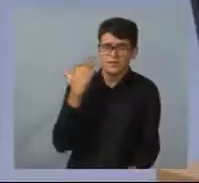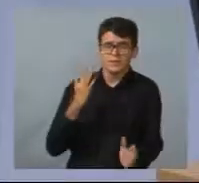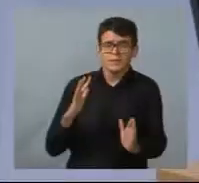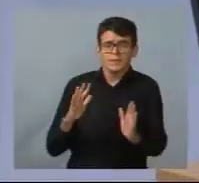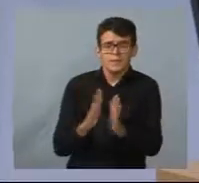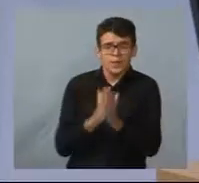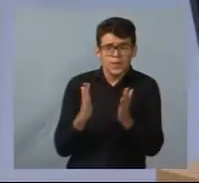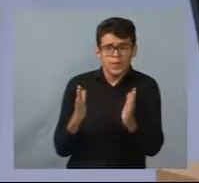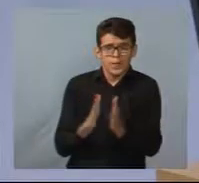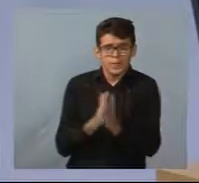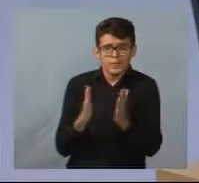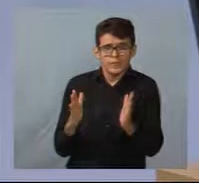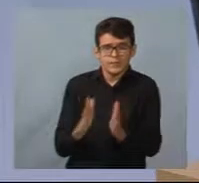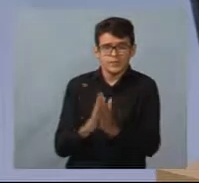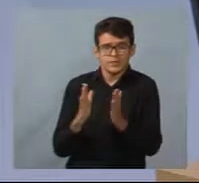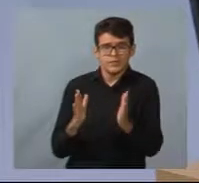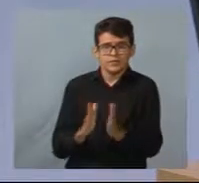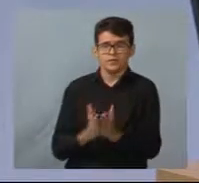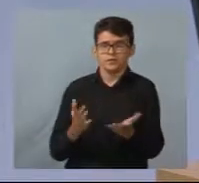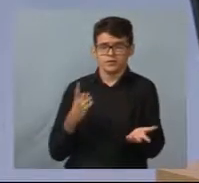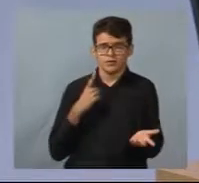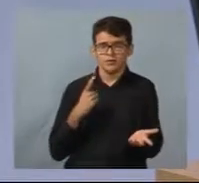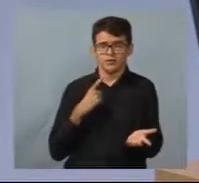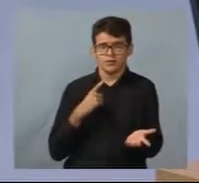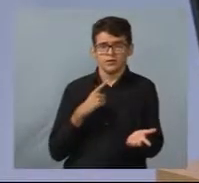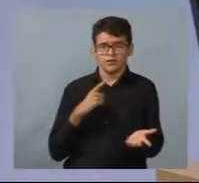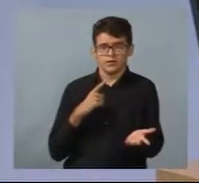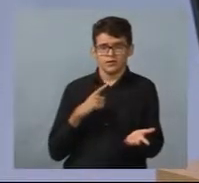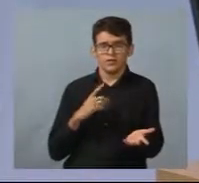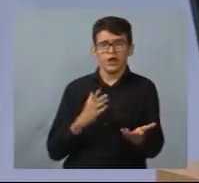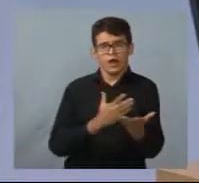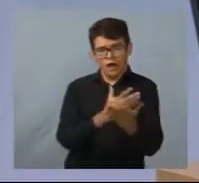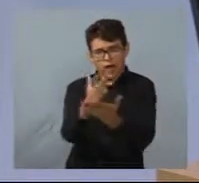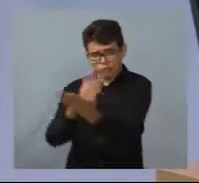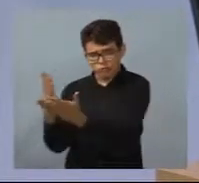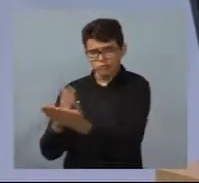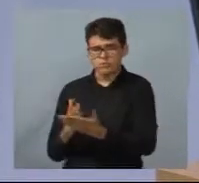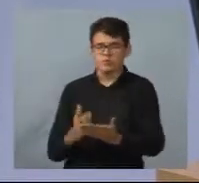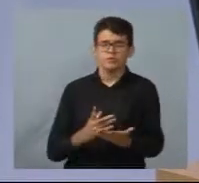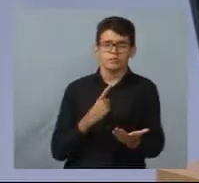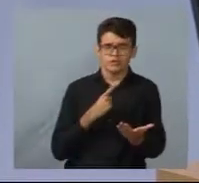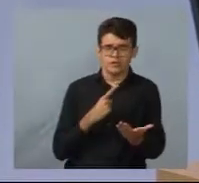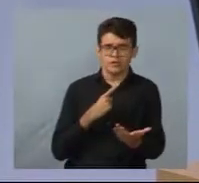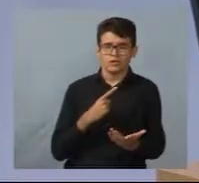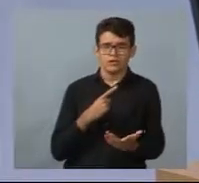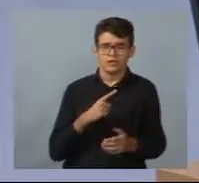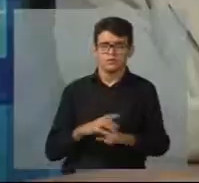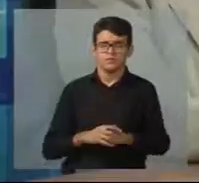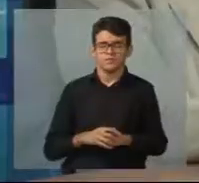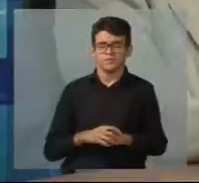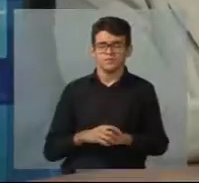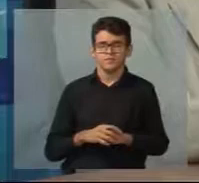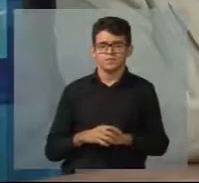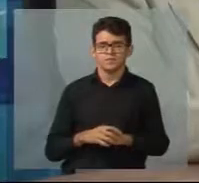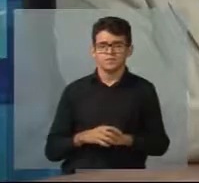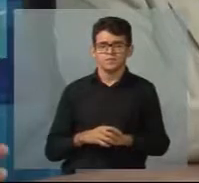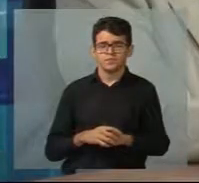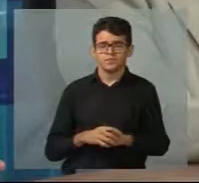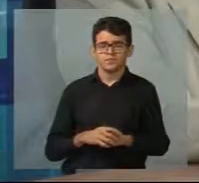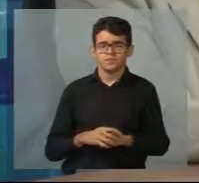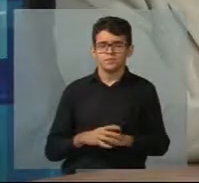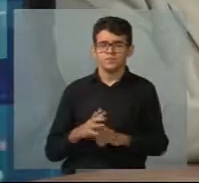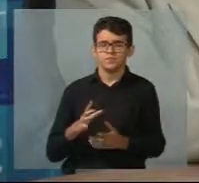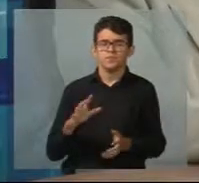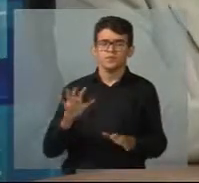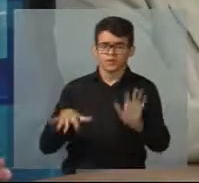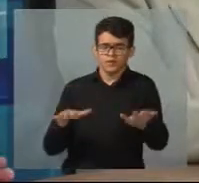prevê, e ficaram ricos. Não são todos, mas uma grande maioria fez isso. A gente sabe que eu fui procurador da